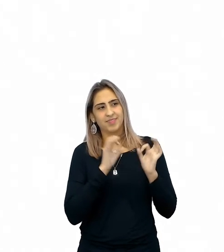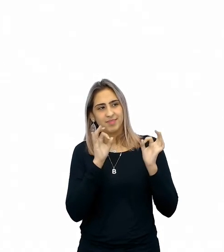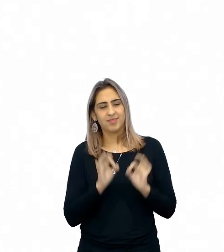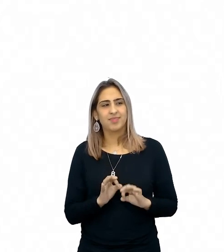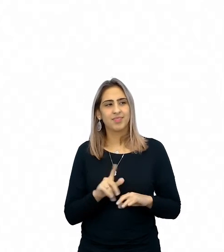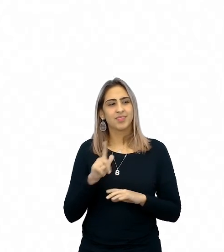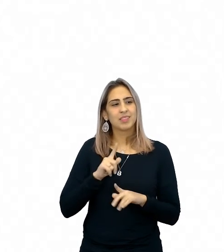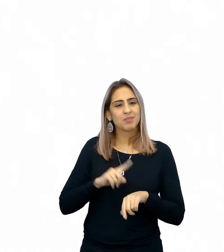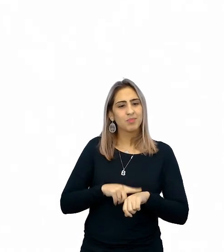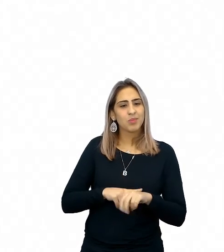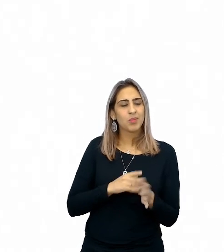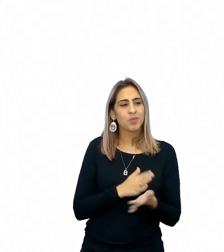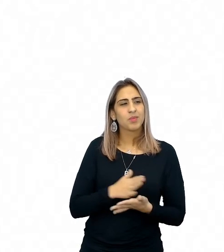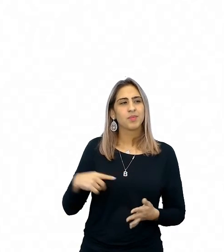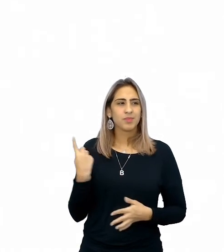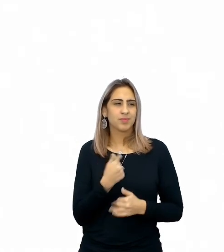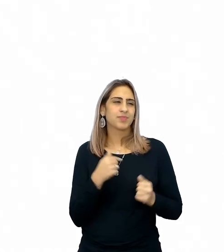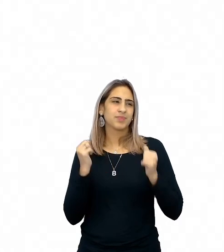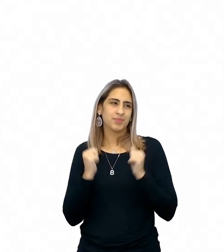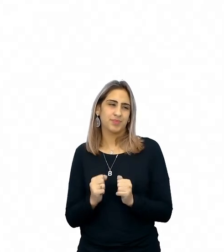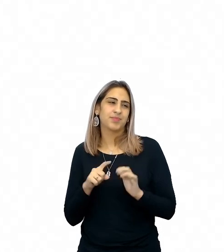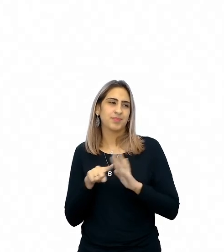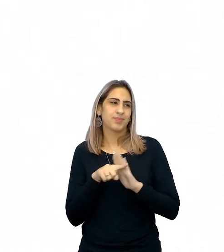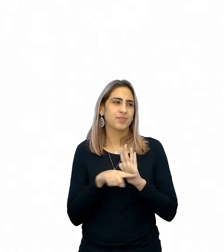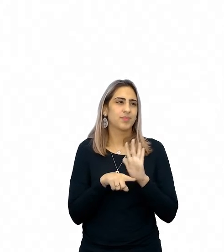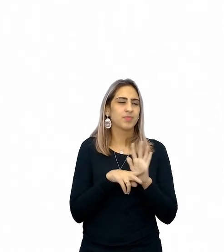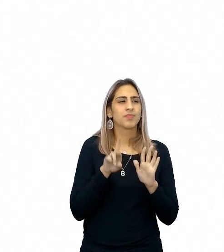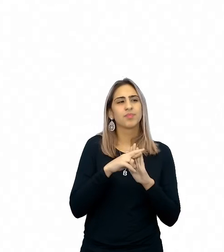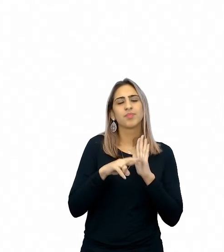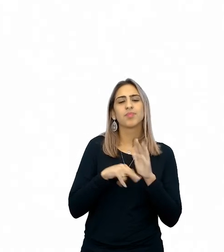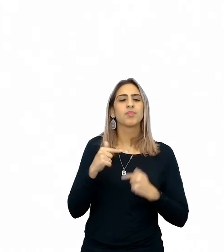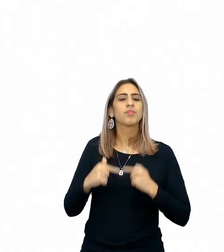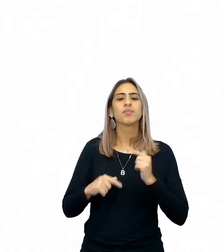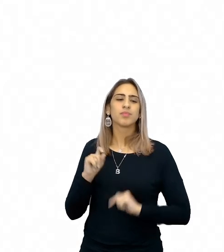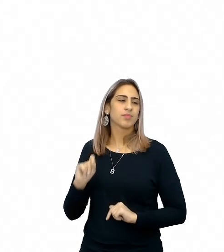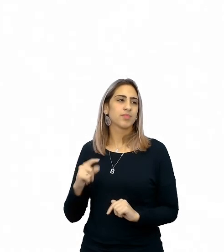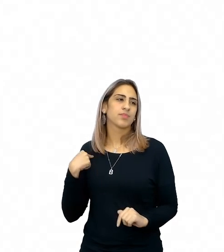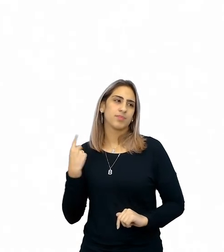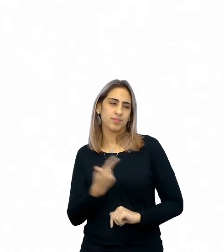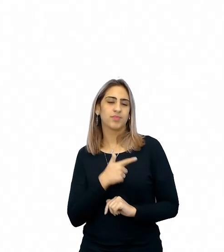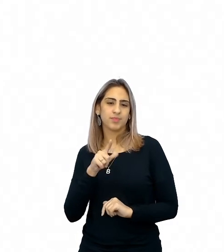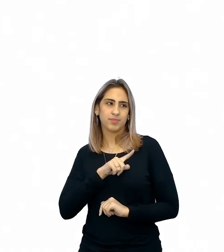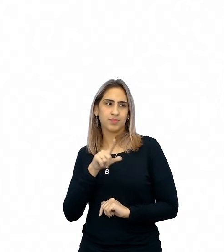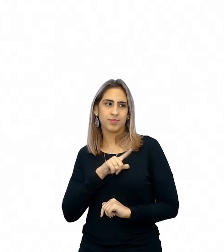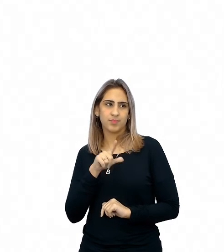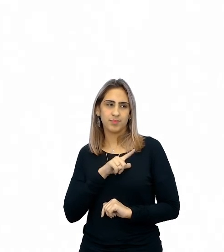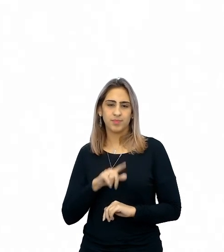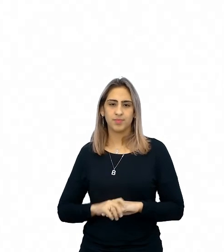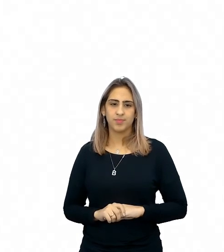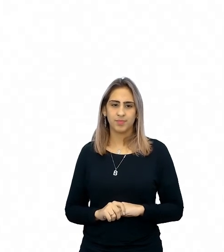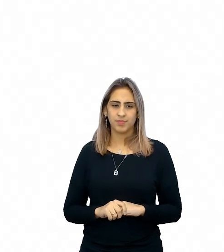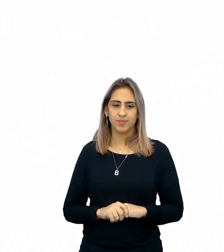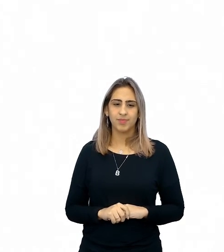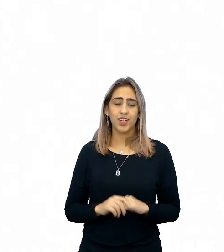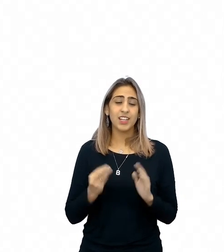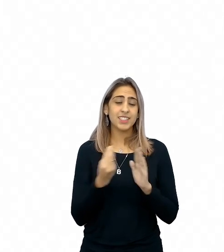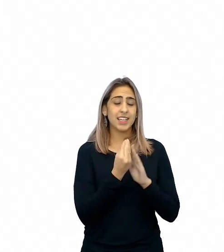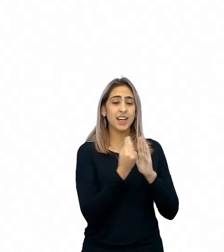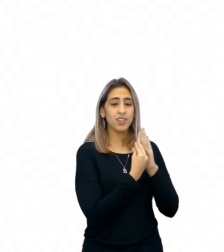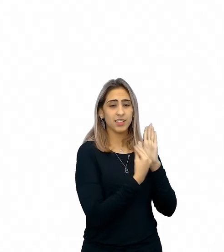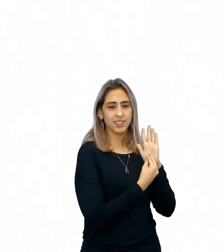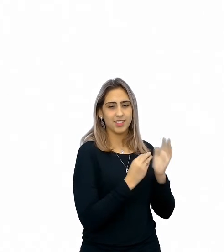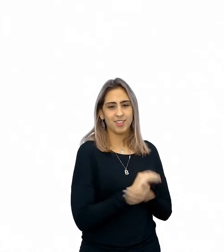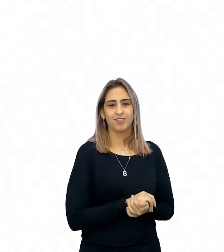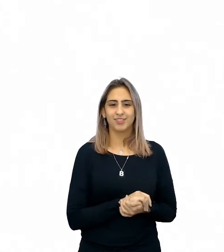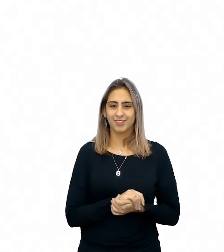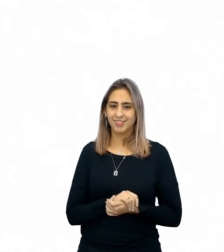Mas, nesse momento, né, nós podemos trabalhar sempre com ele o quê? Olha só, eu tenho aqui 1 quarto, né, 2